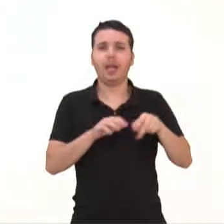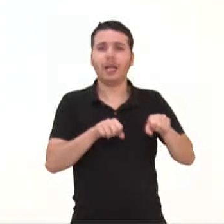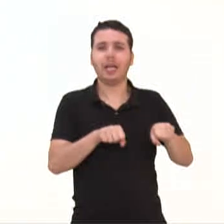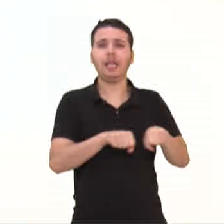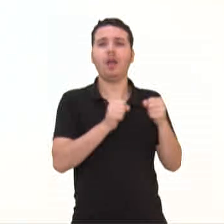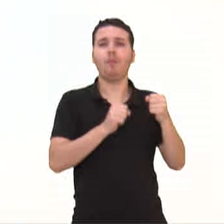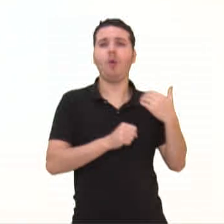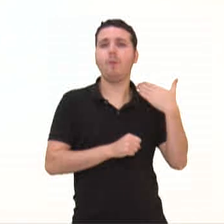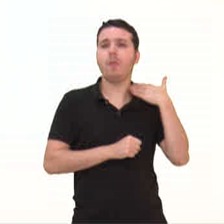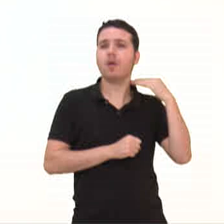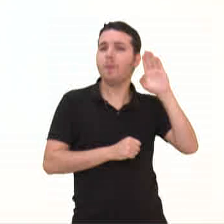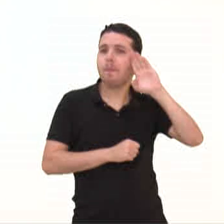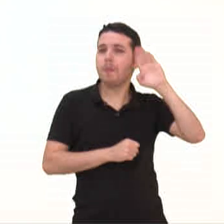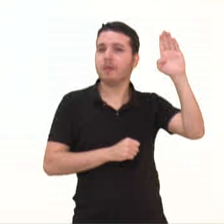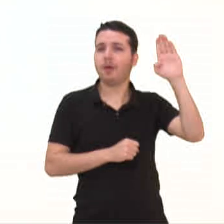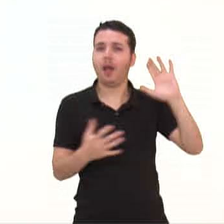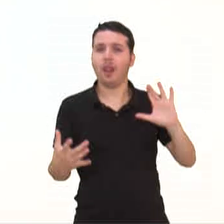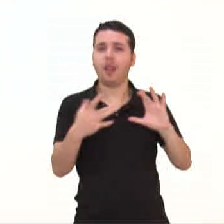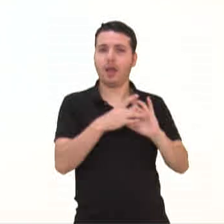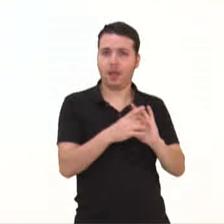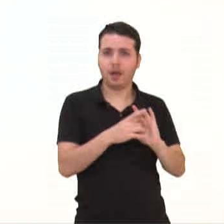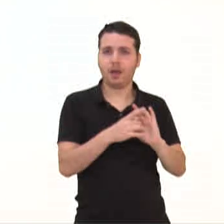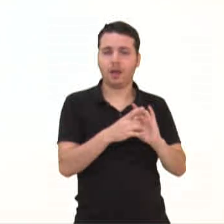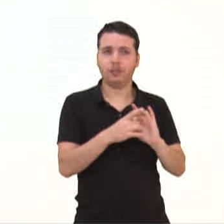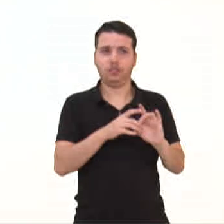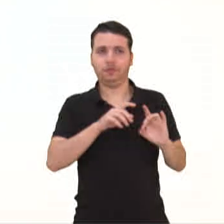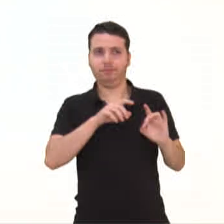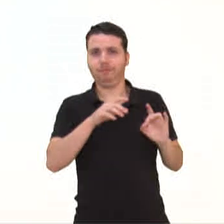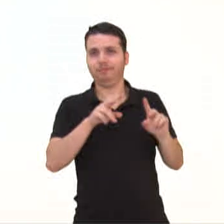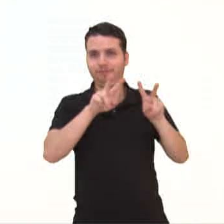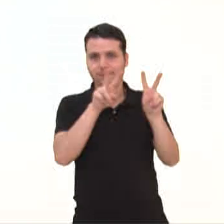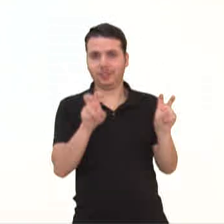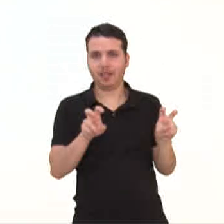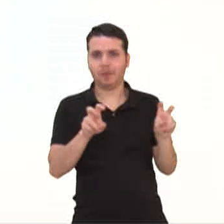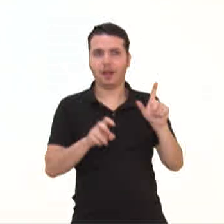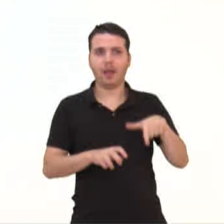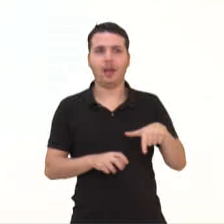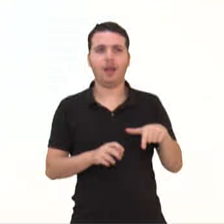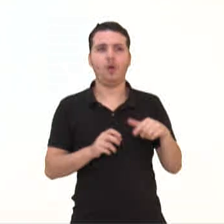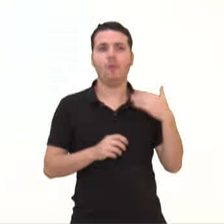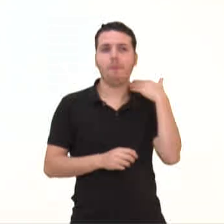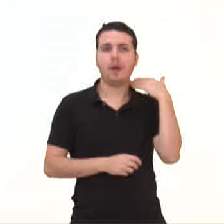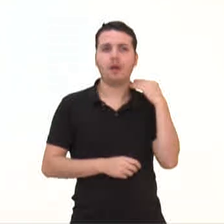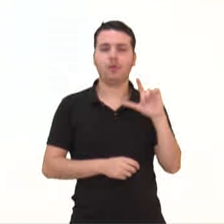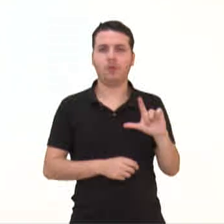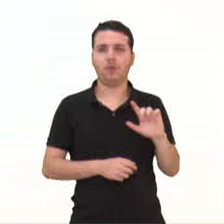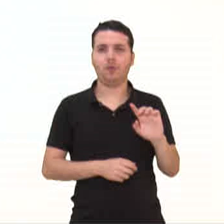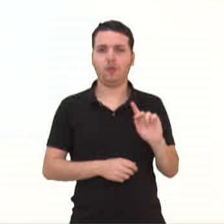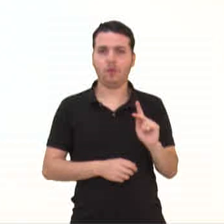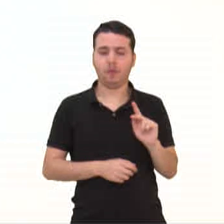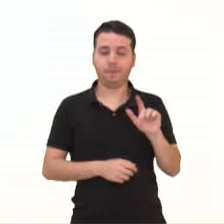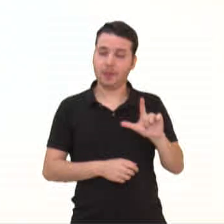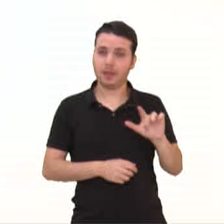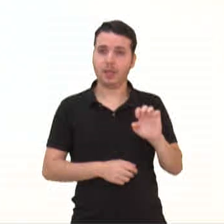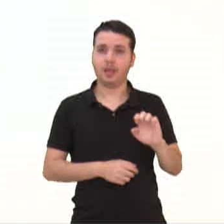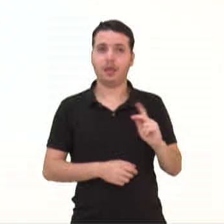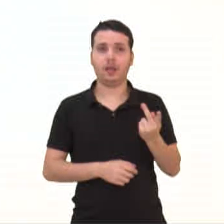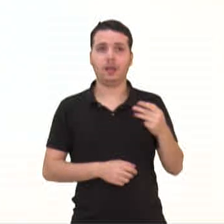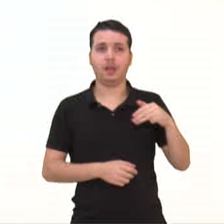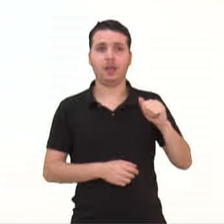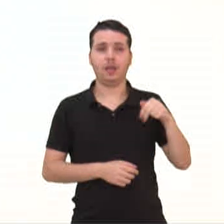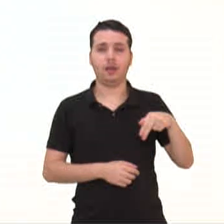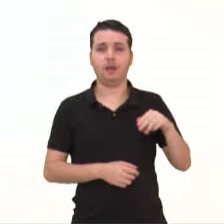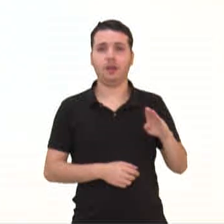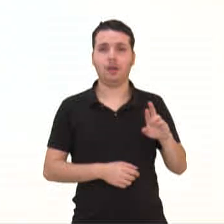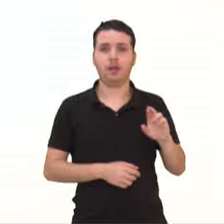banco aí que estava relacionado a essa atividade, que foi o Lehman Brothers nos Estados Unidos, e as bolsas de valores